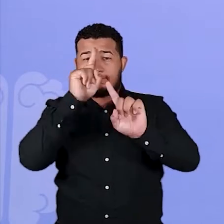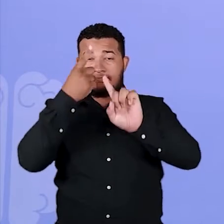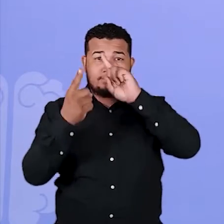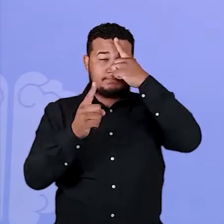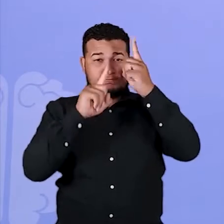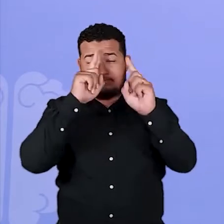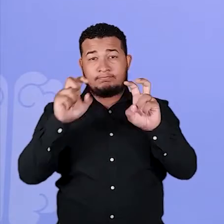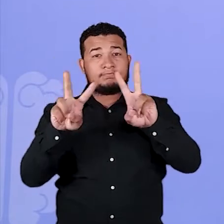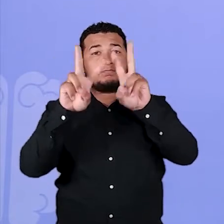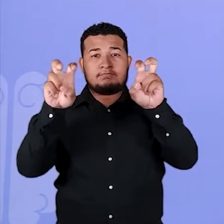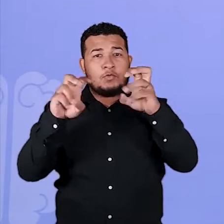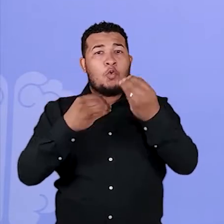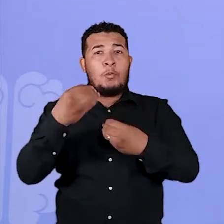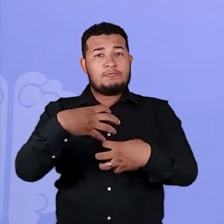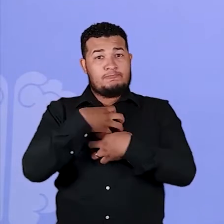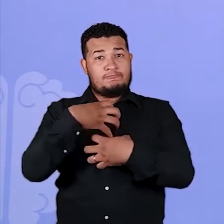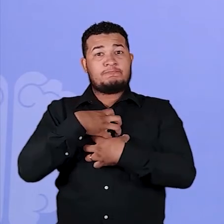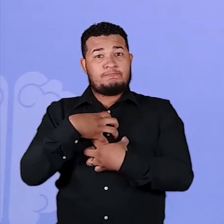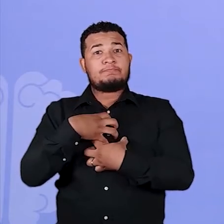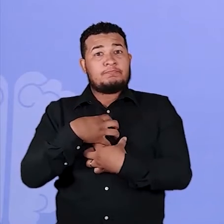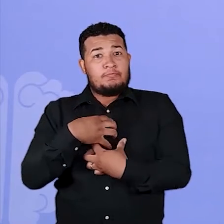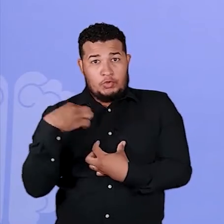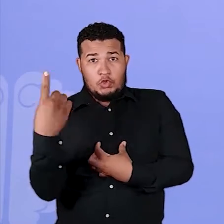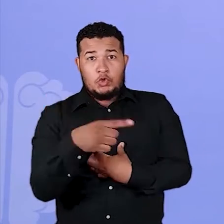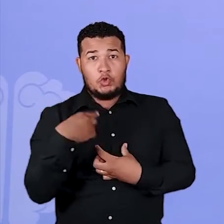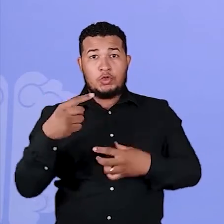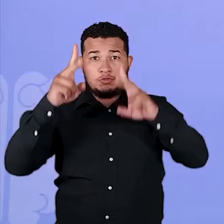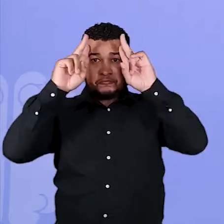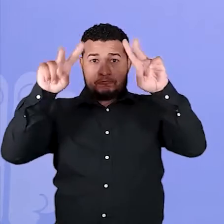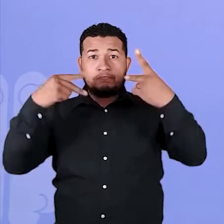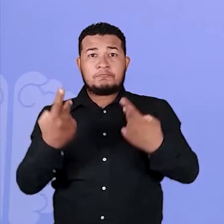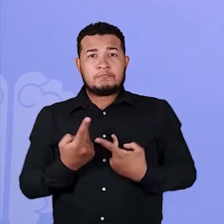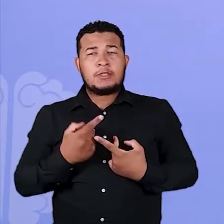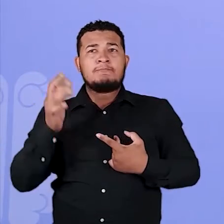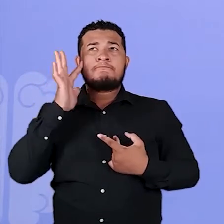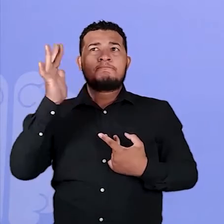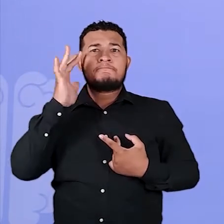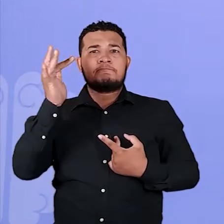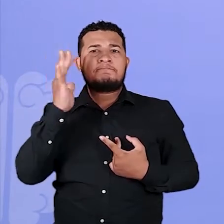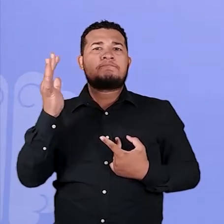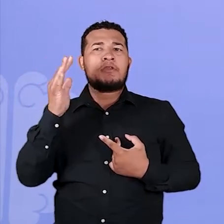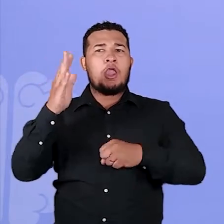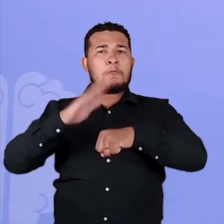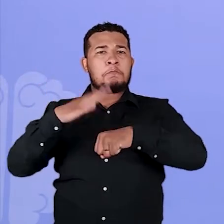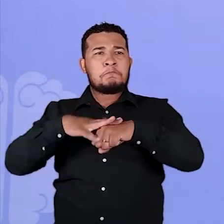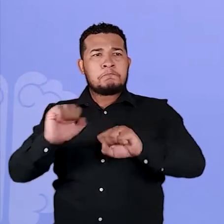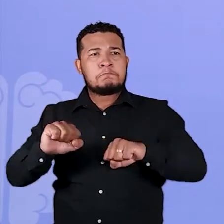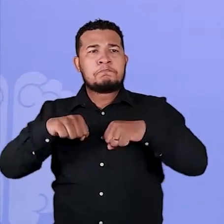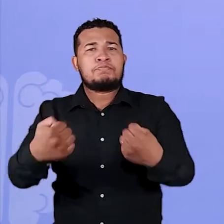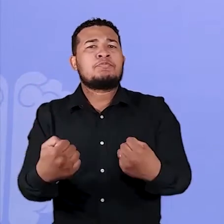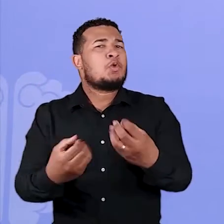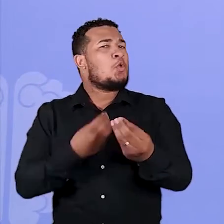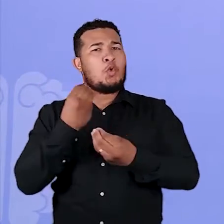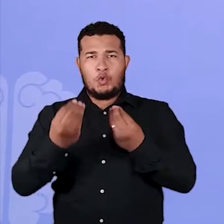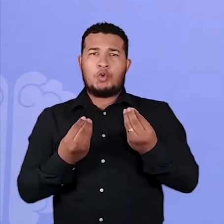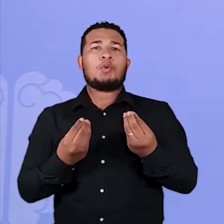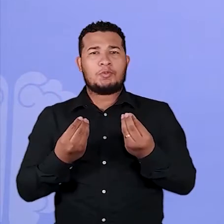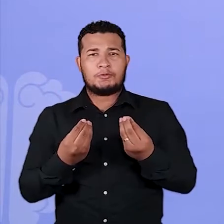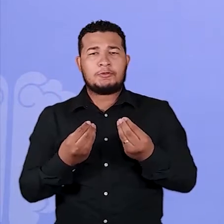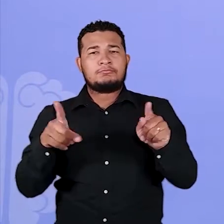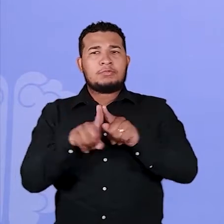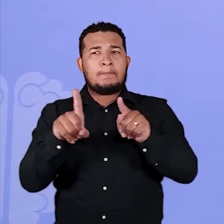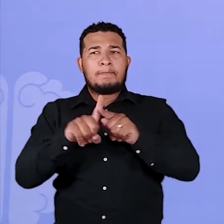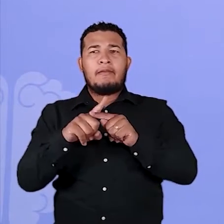teses a respeito do modo como nós, seres humanos, pensamos o nosso agir, como nós,